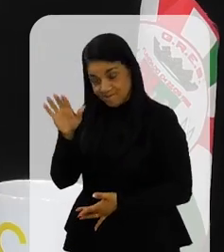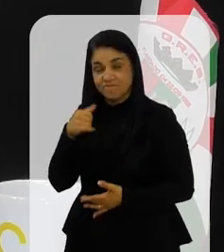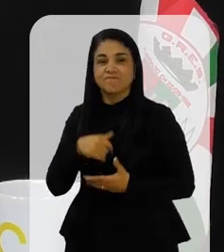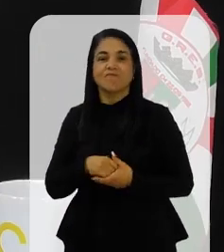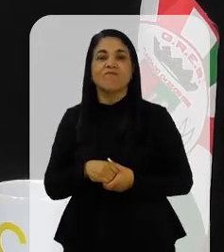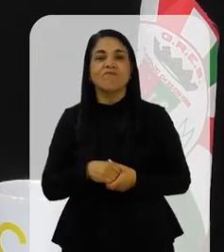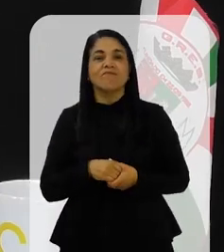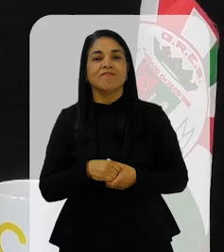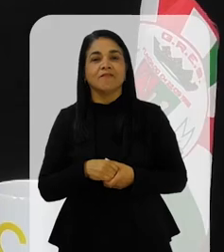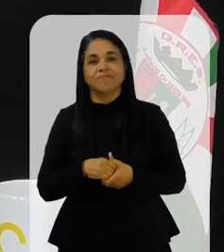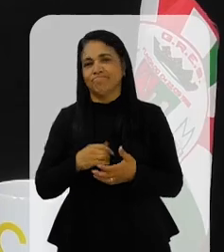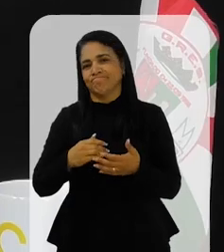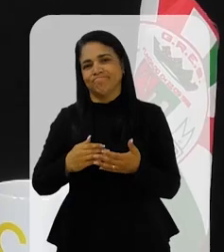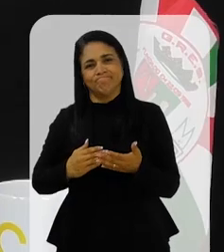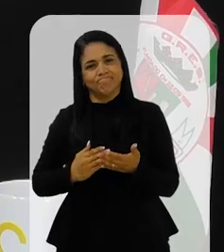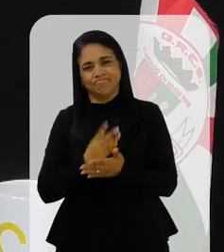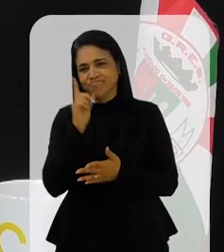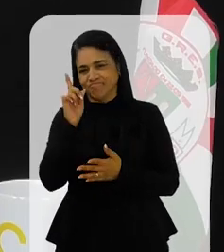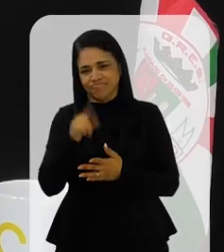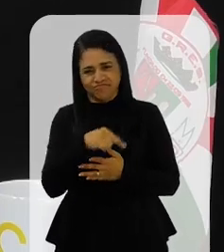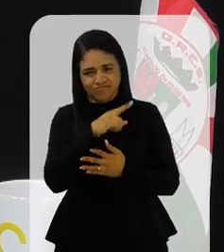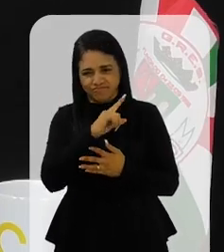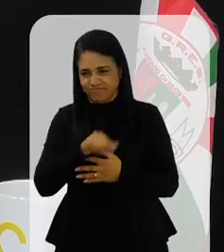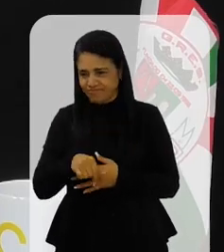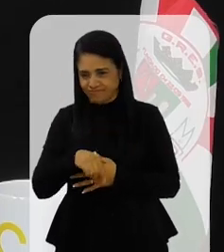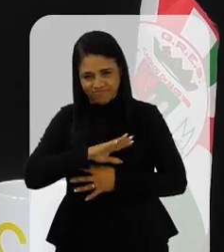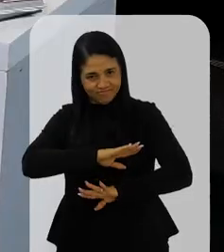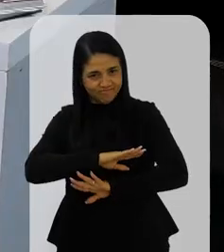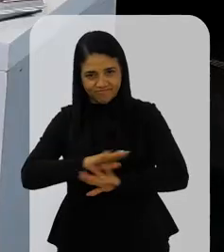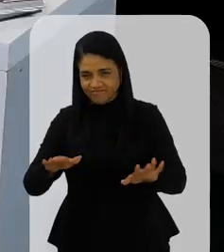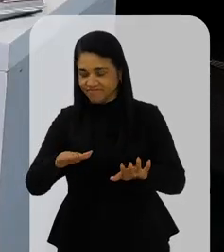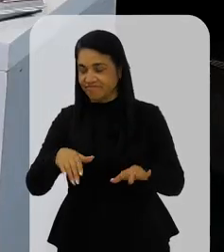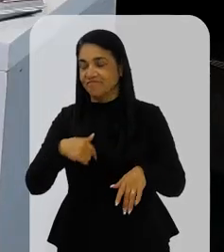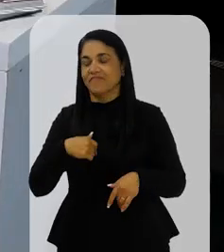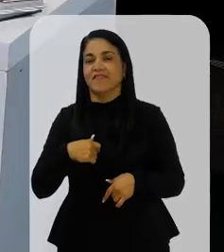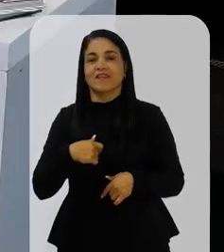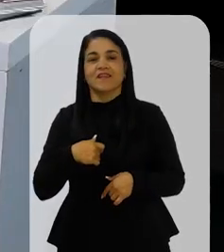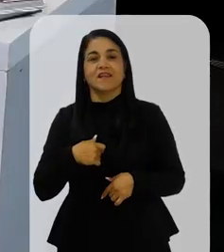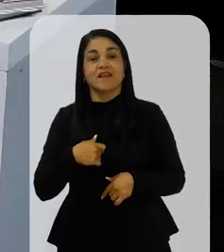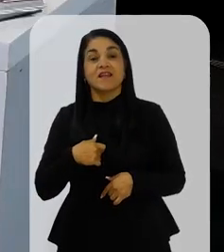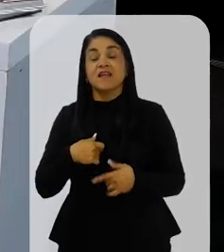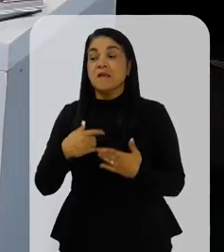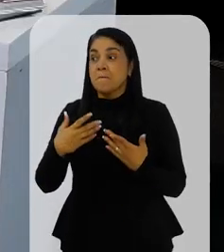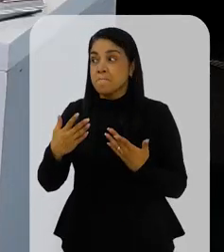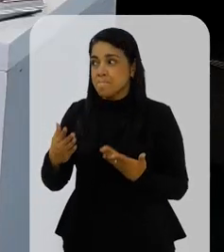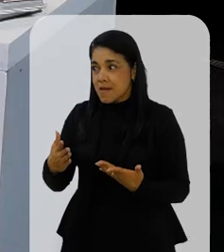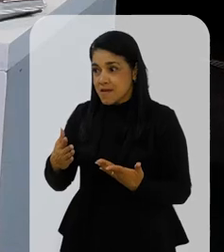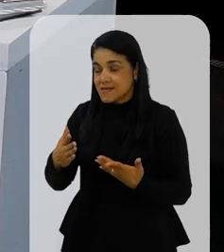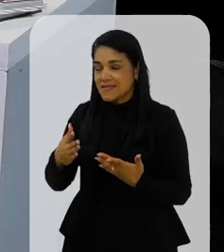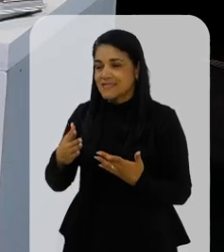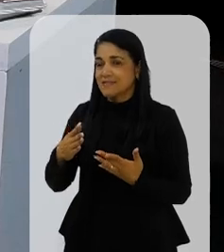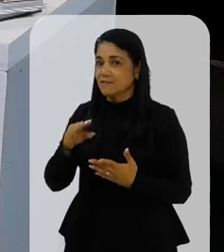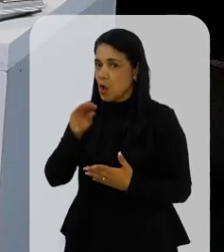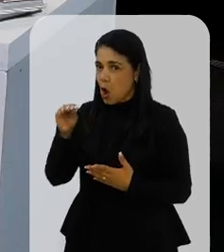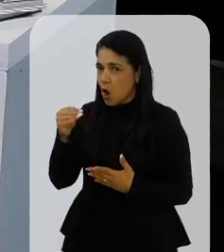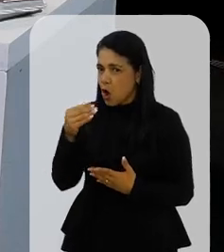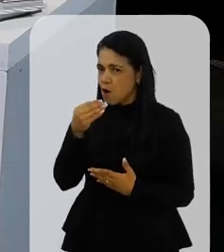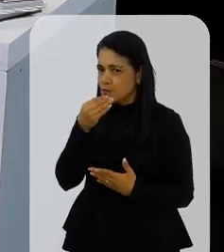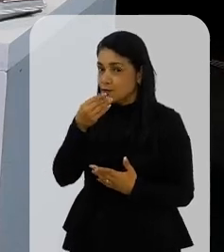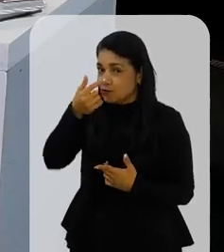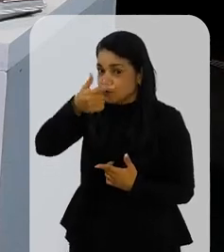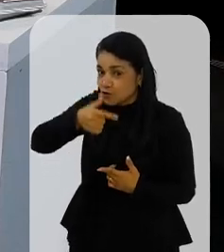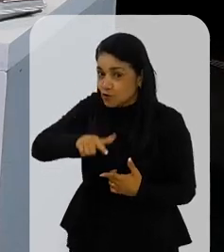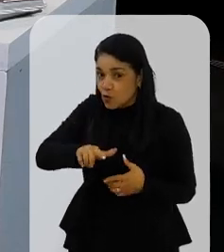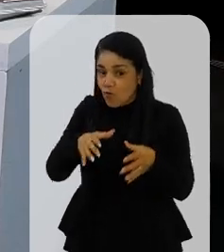origem. Não aprovou. A cara dele. Não aprovou o trabalho dela, mas deu uma nova chance que